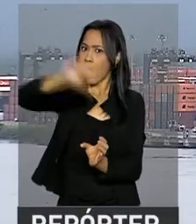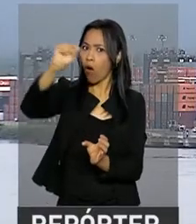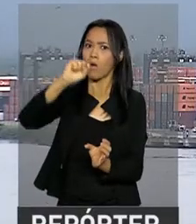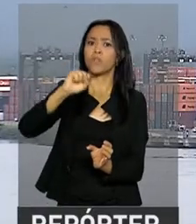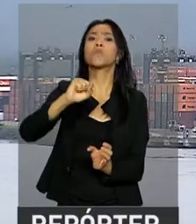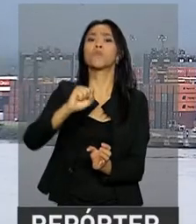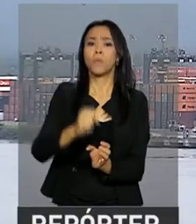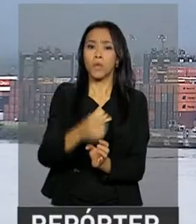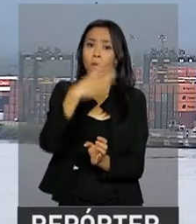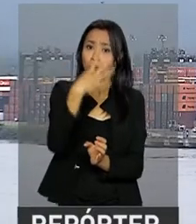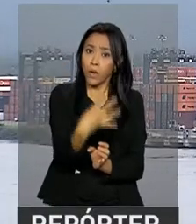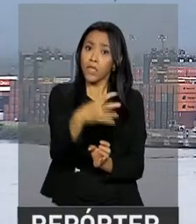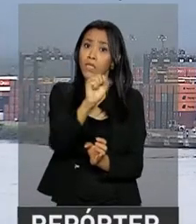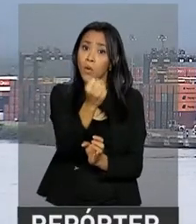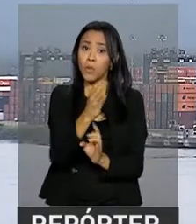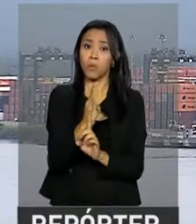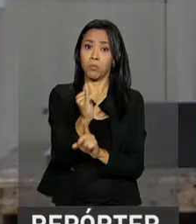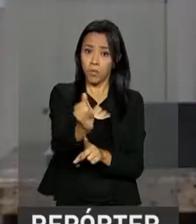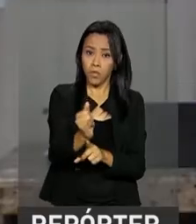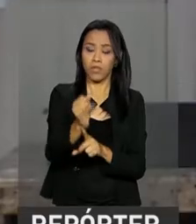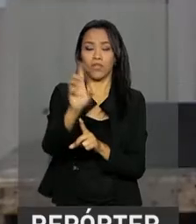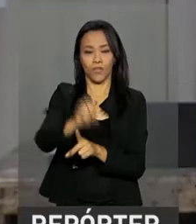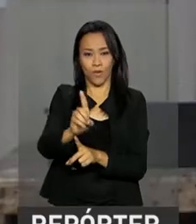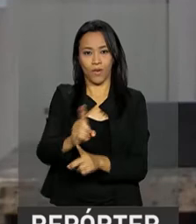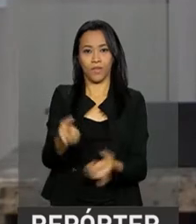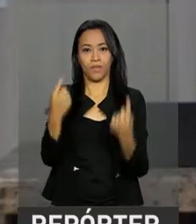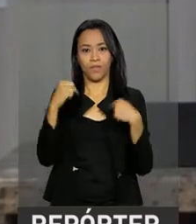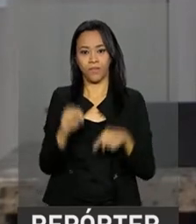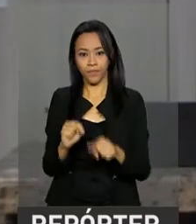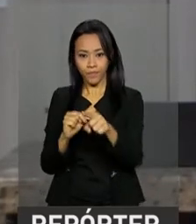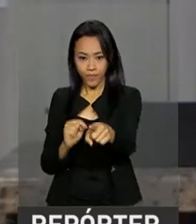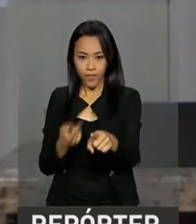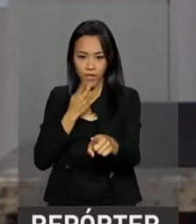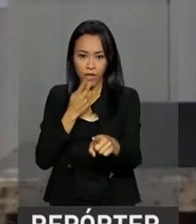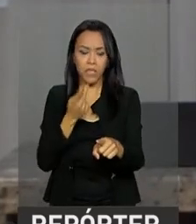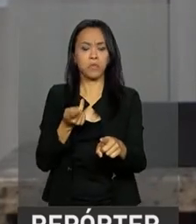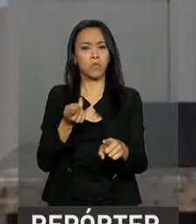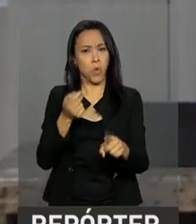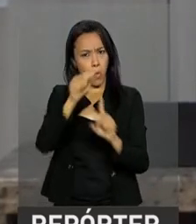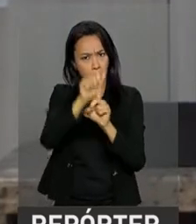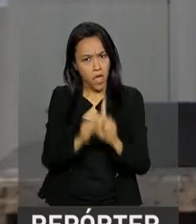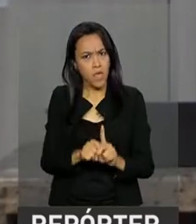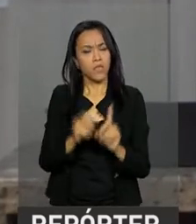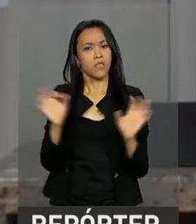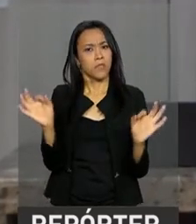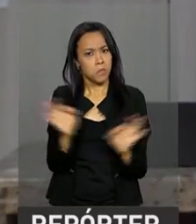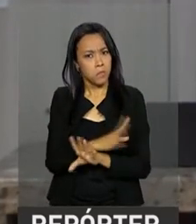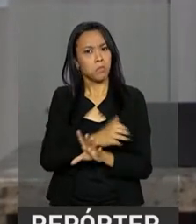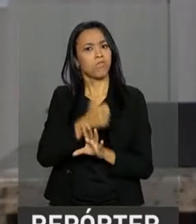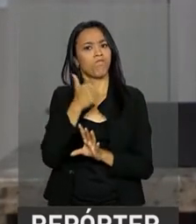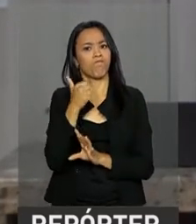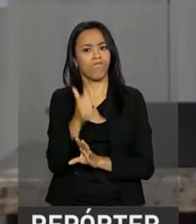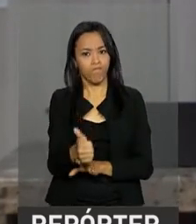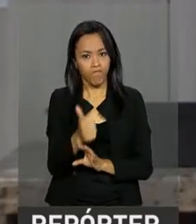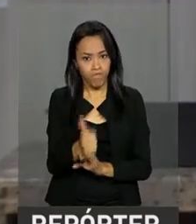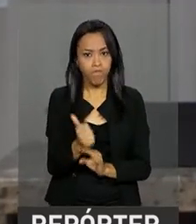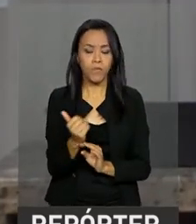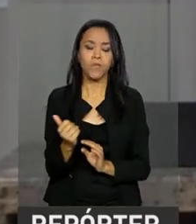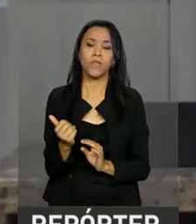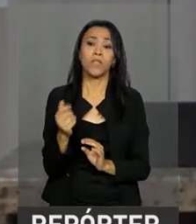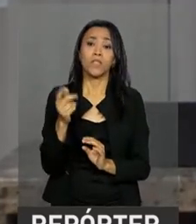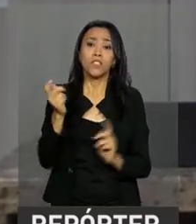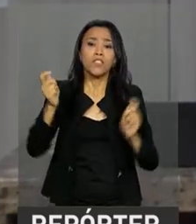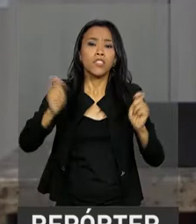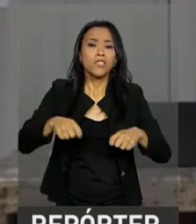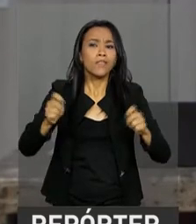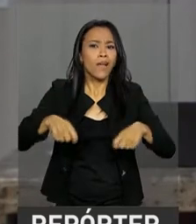quase 48 bilhões de dólares. Fechamos o mês aí com um saldo no azul, com o crescimento do volume de comércio. Já dá